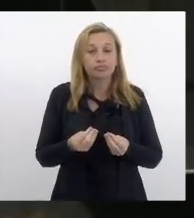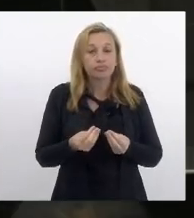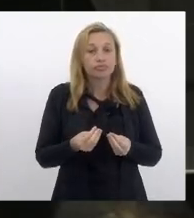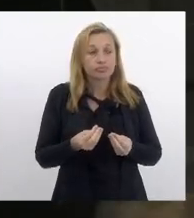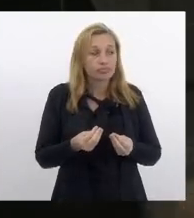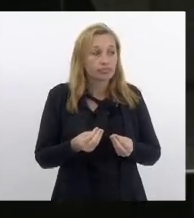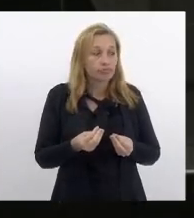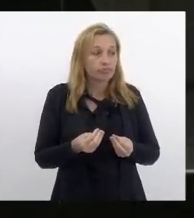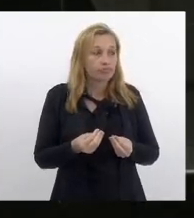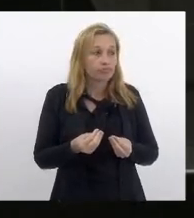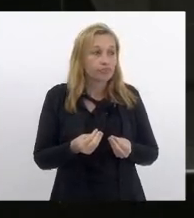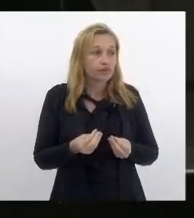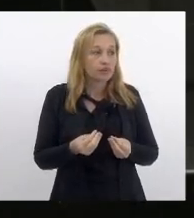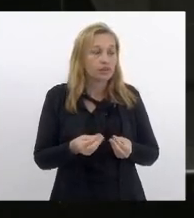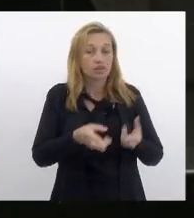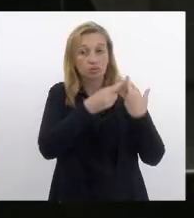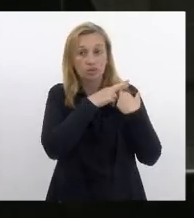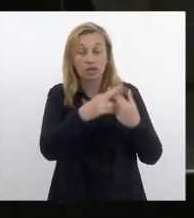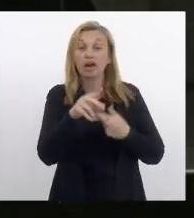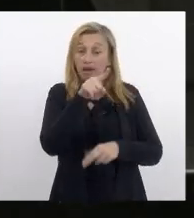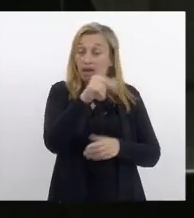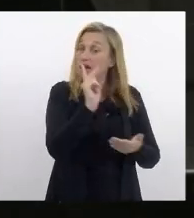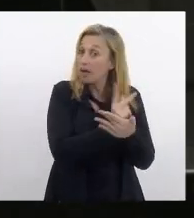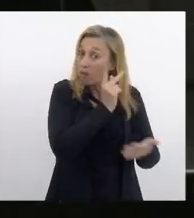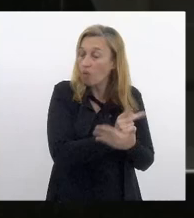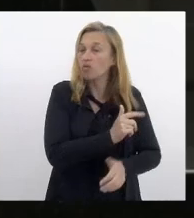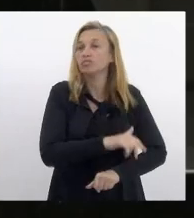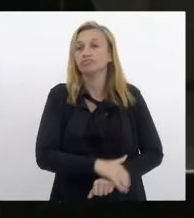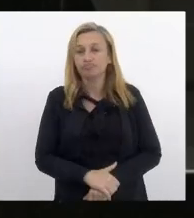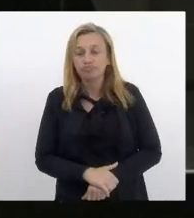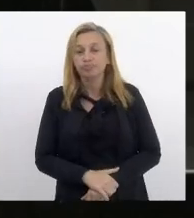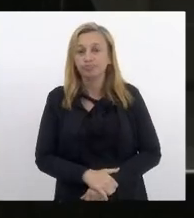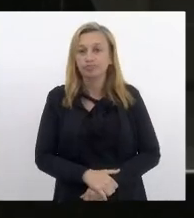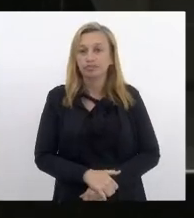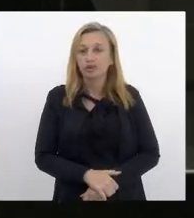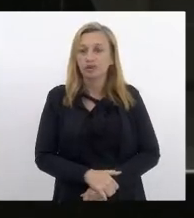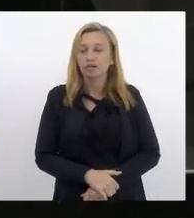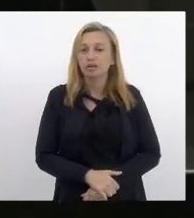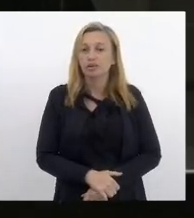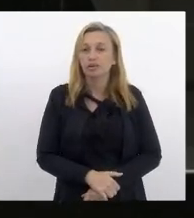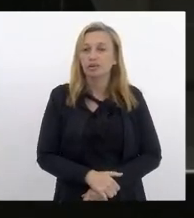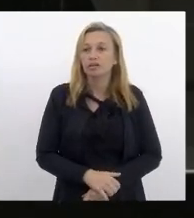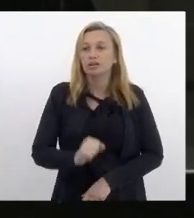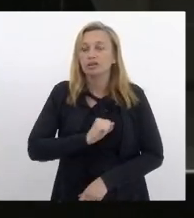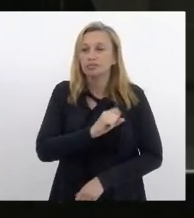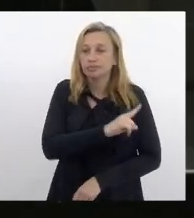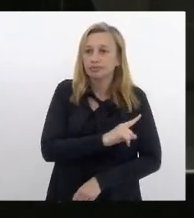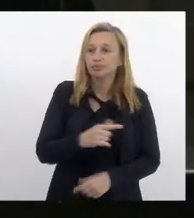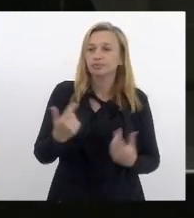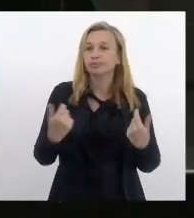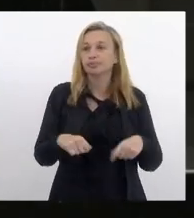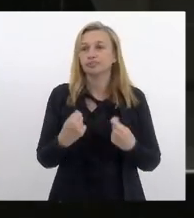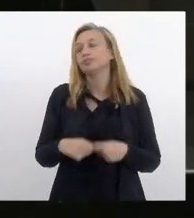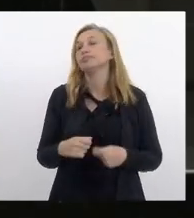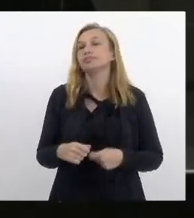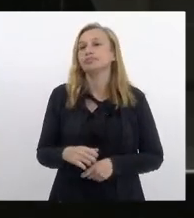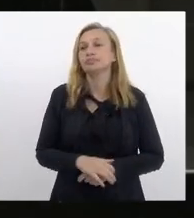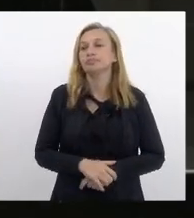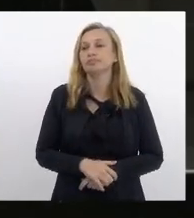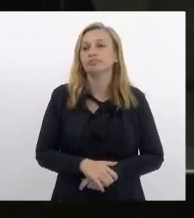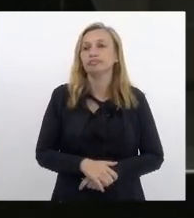responder? Porque ele errou, e errou feio. Né? Aliás, São Gonçalo deve estar